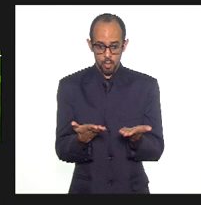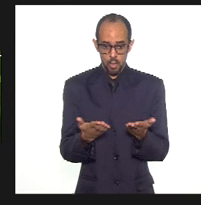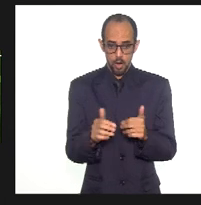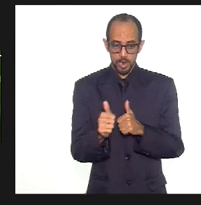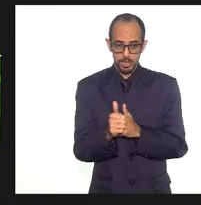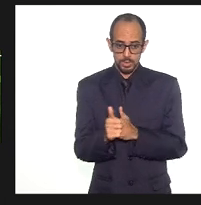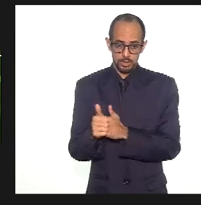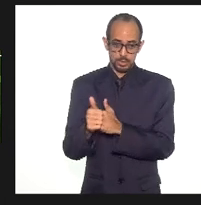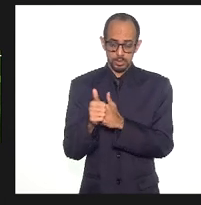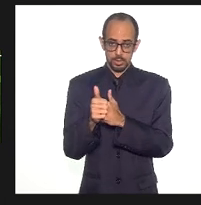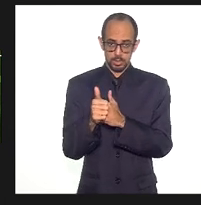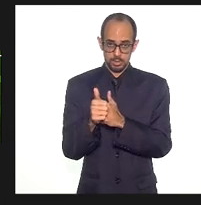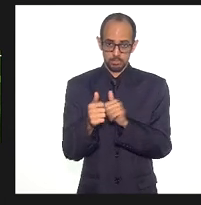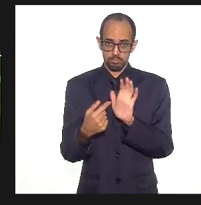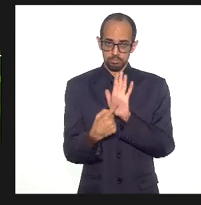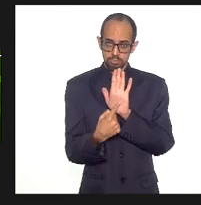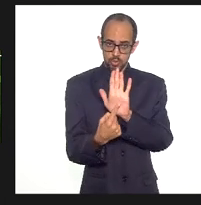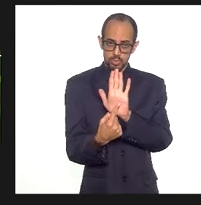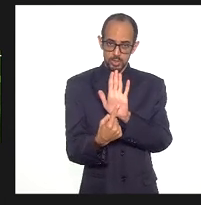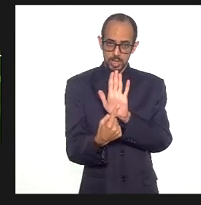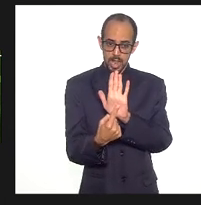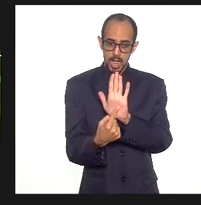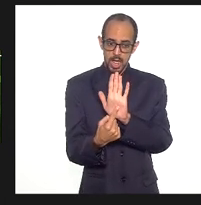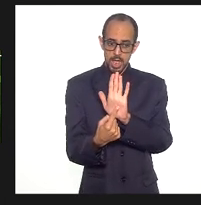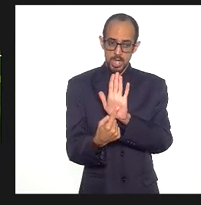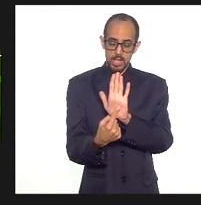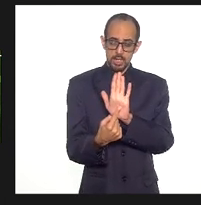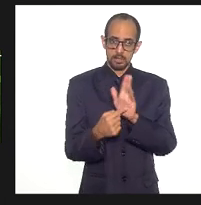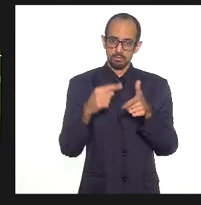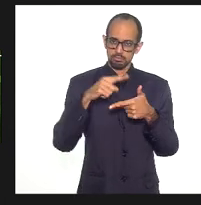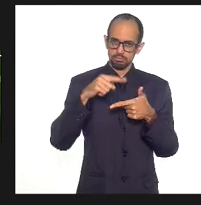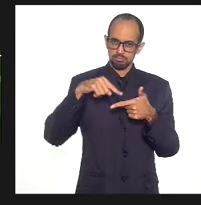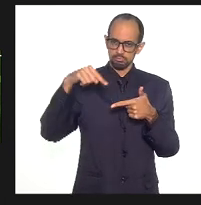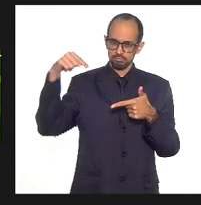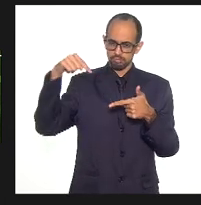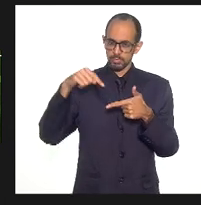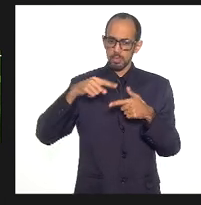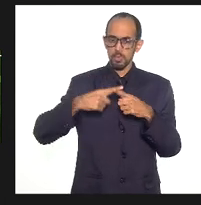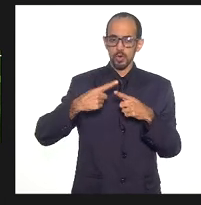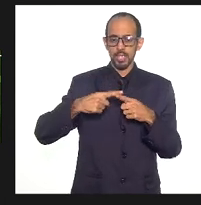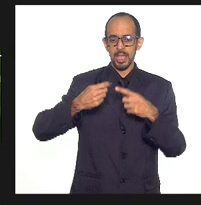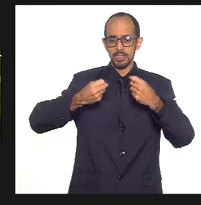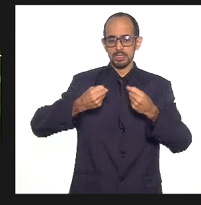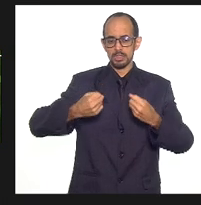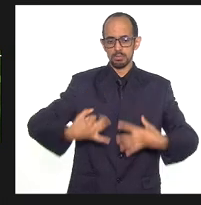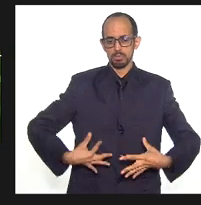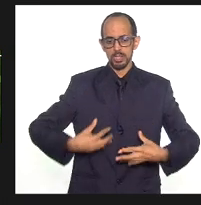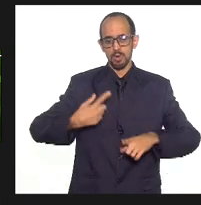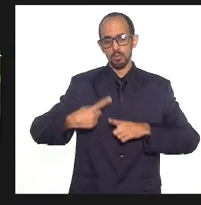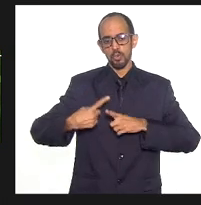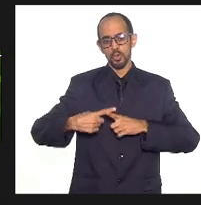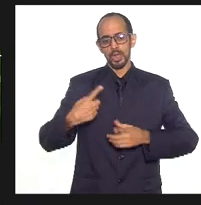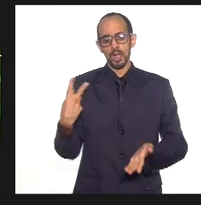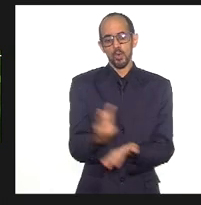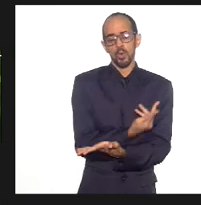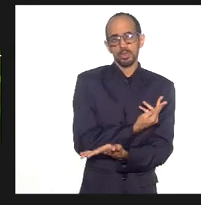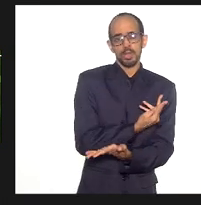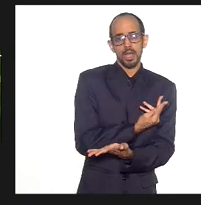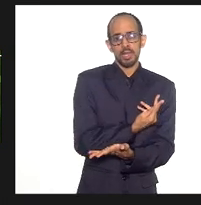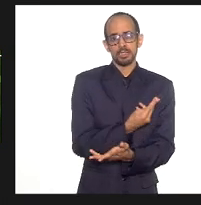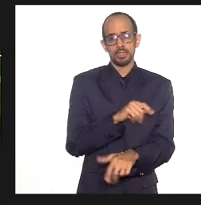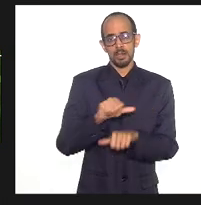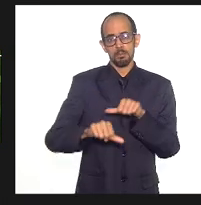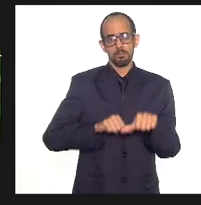pareceu importante tê-las bastante claro, porque elas explicam muito das oscilações que ocorrem